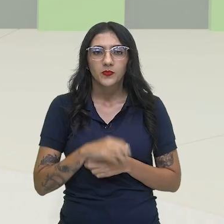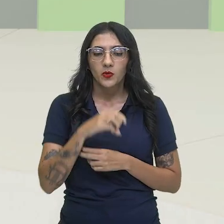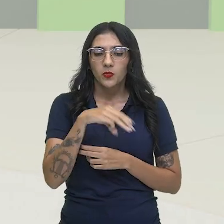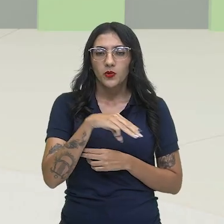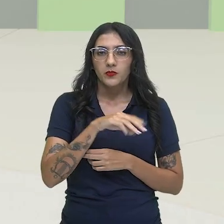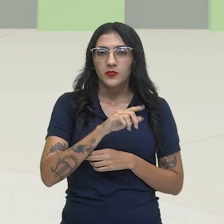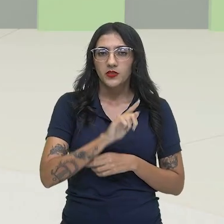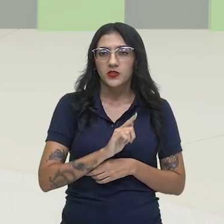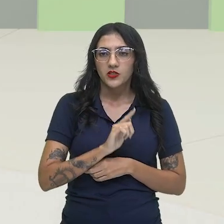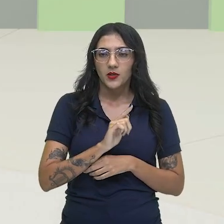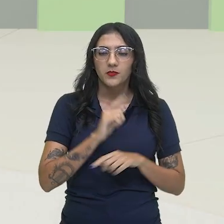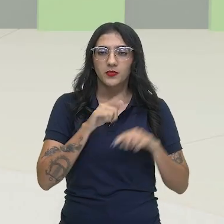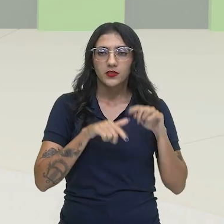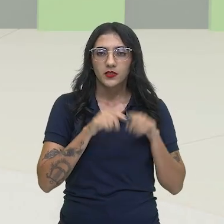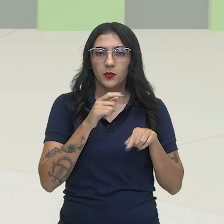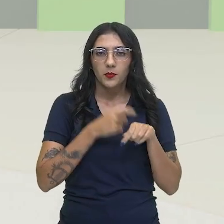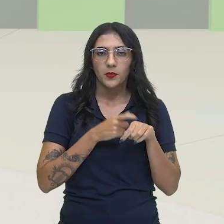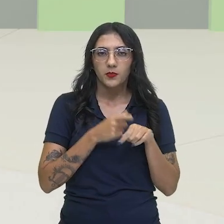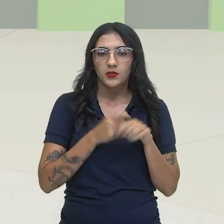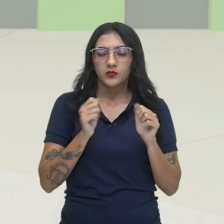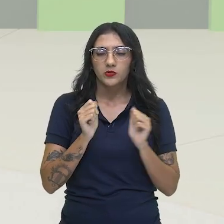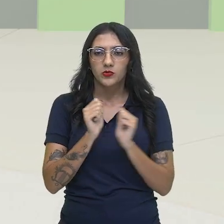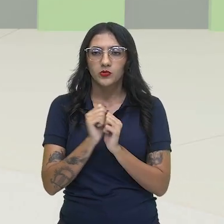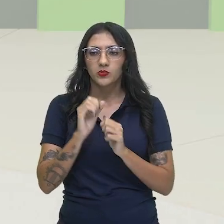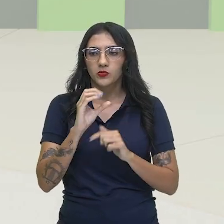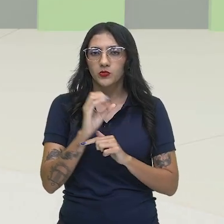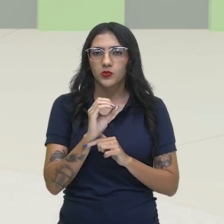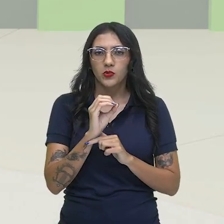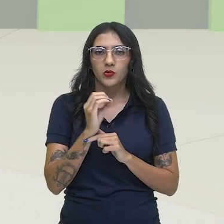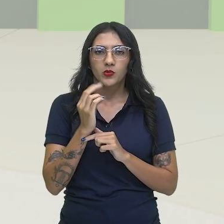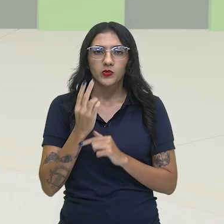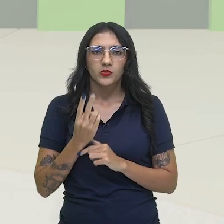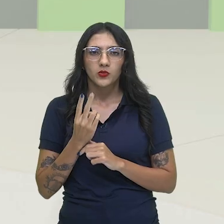com magnésio sólido reagindo com oxigênio,